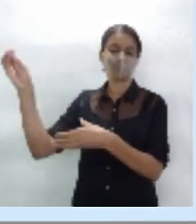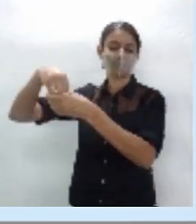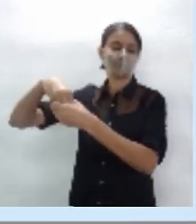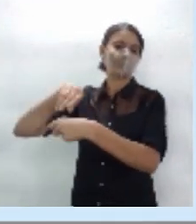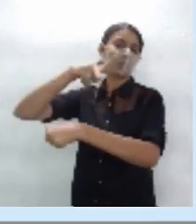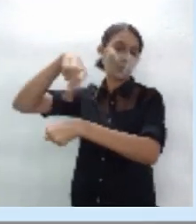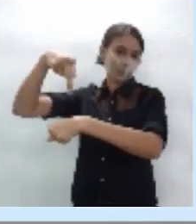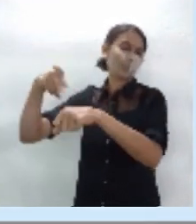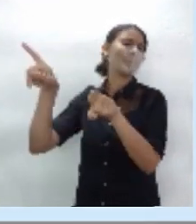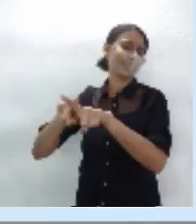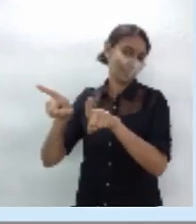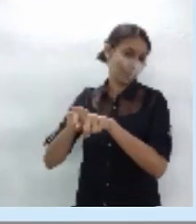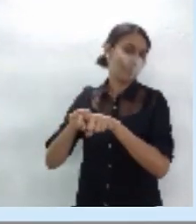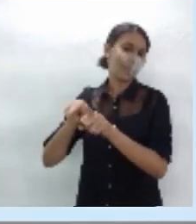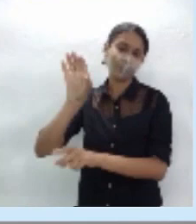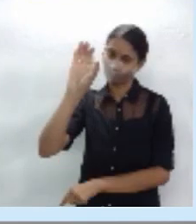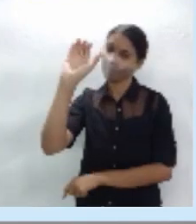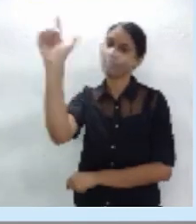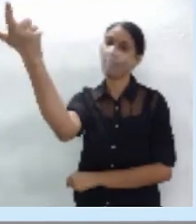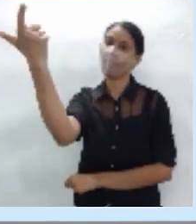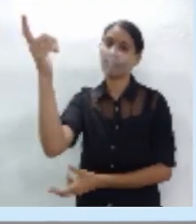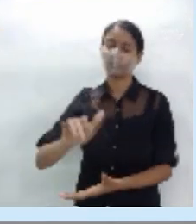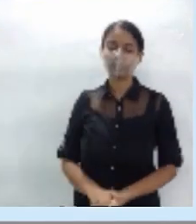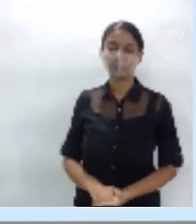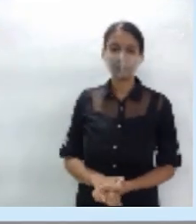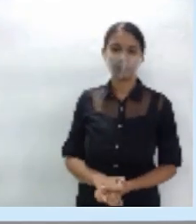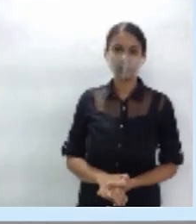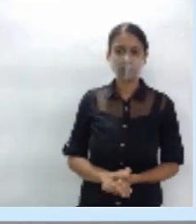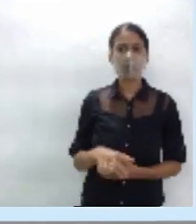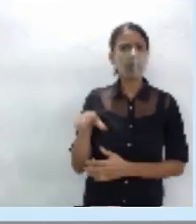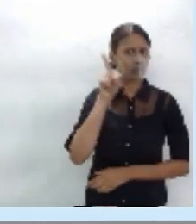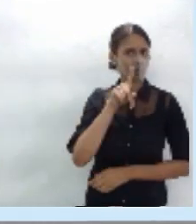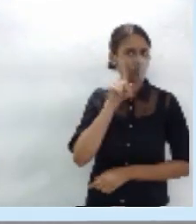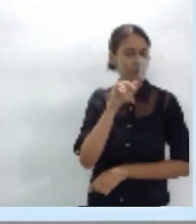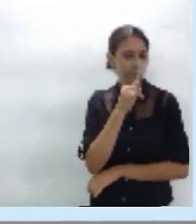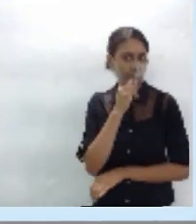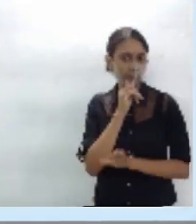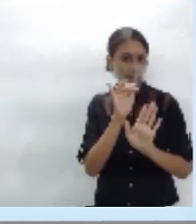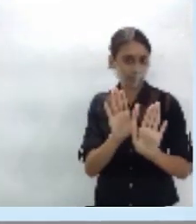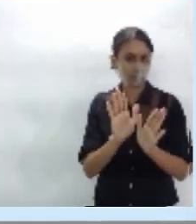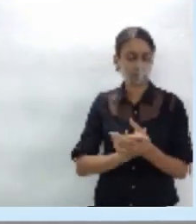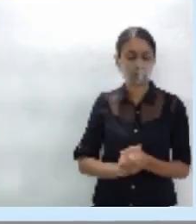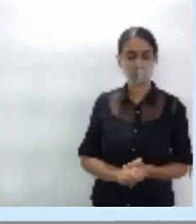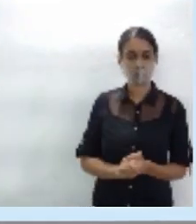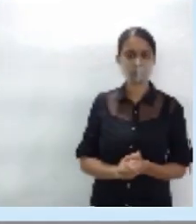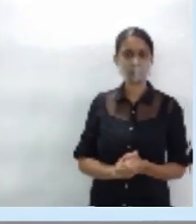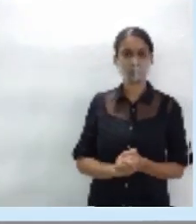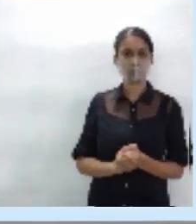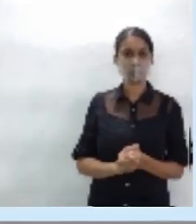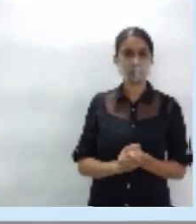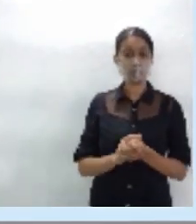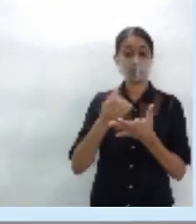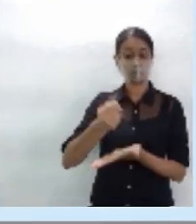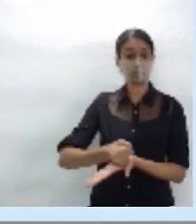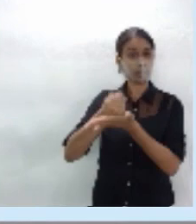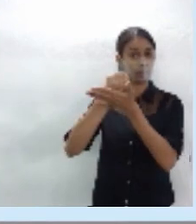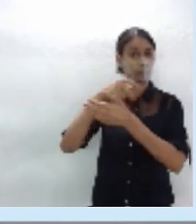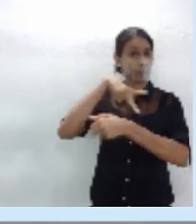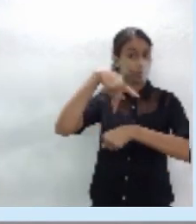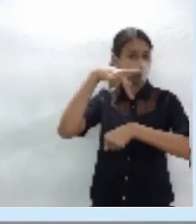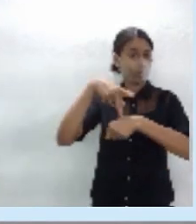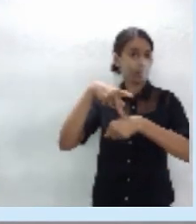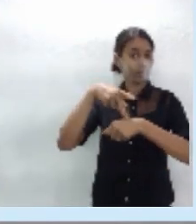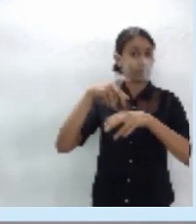países, é óbvio. Mas é claro. Então, os Estados Unidos, por exemplo, apoiou os países